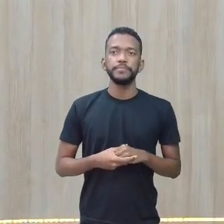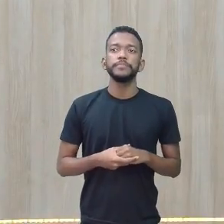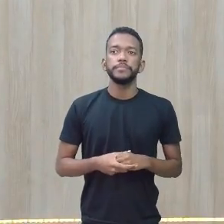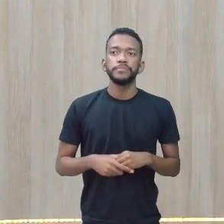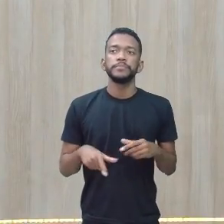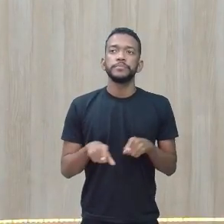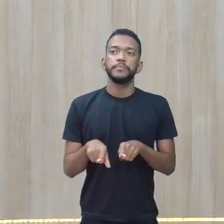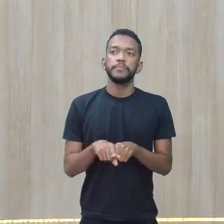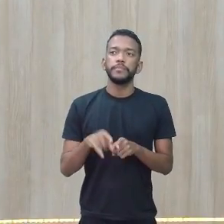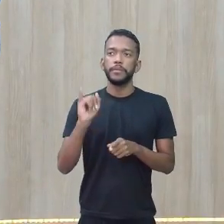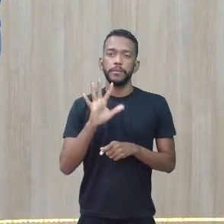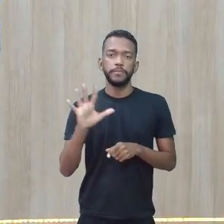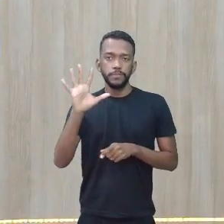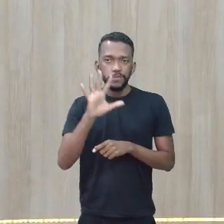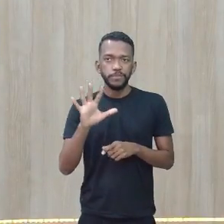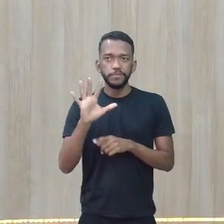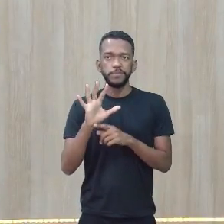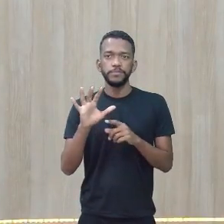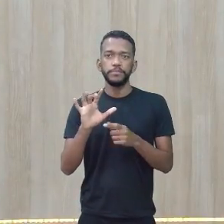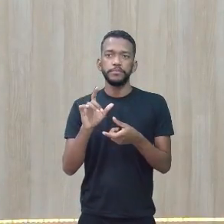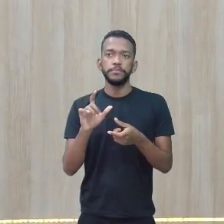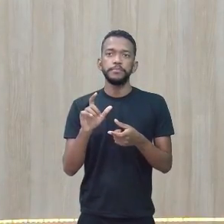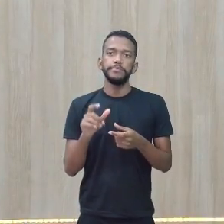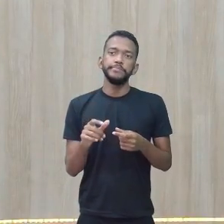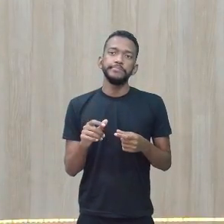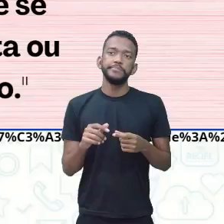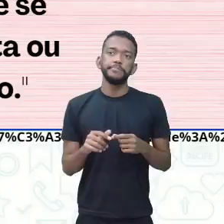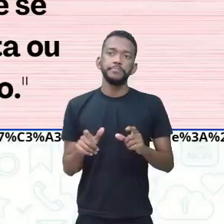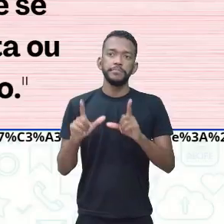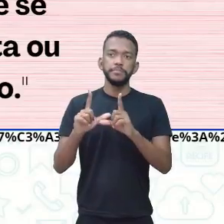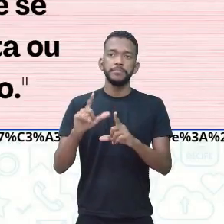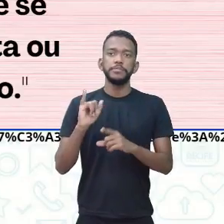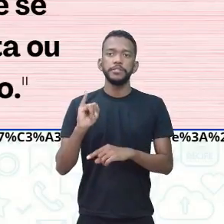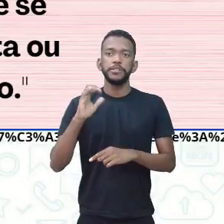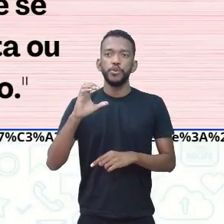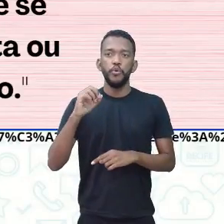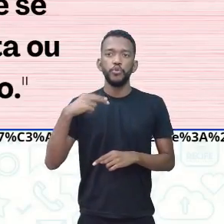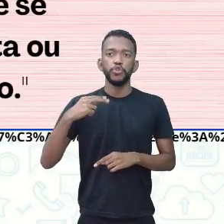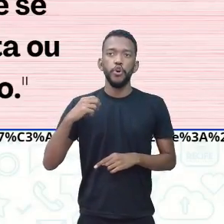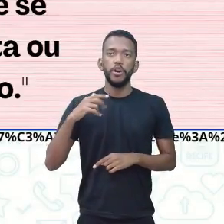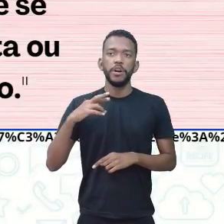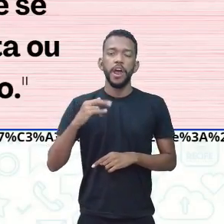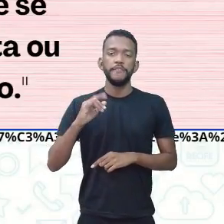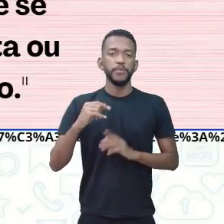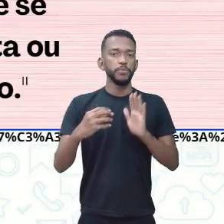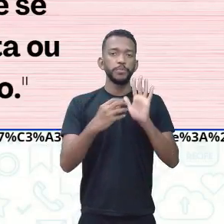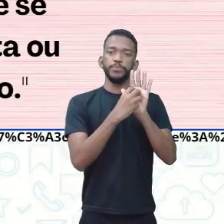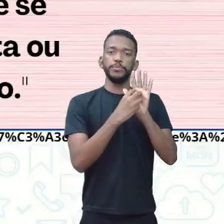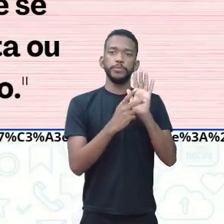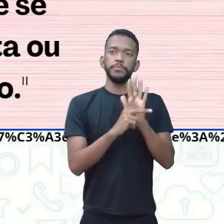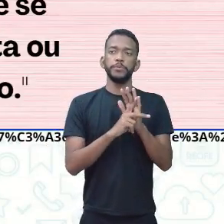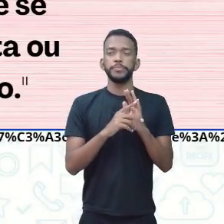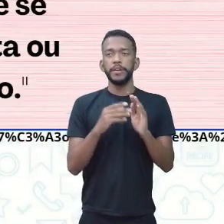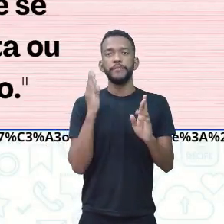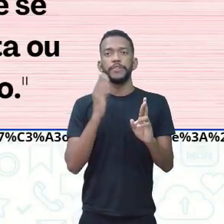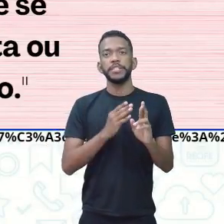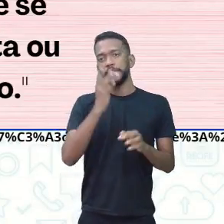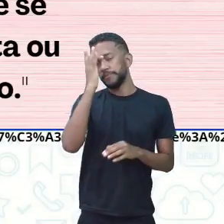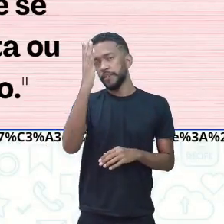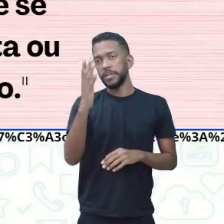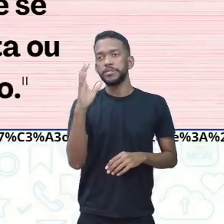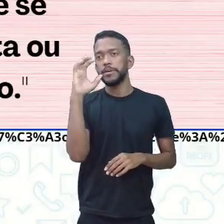Recursos iconográficos. Também, além da imagem, é usado os ícones para fazer referência de forma mais fácil e mais